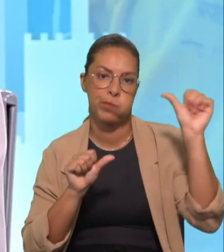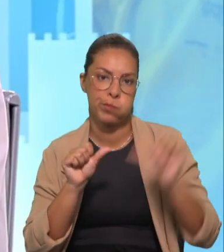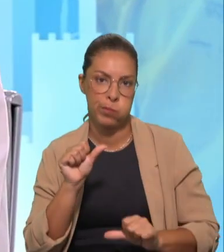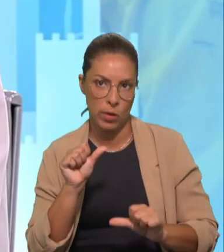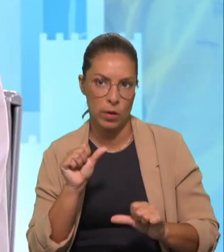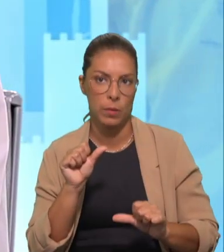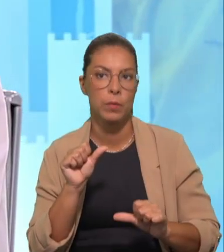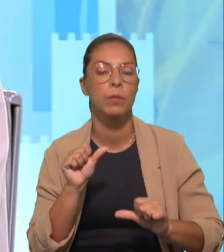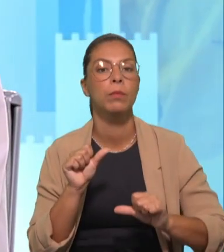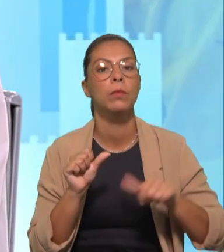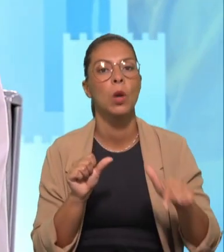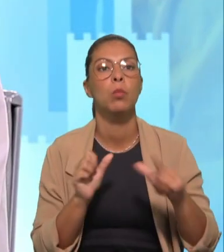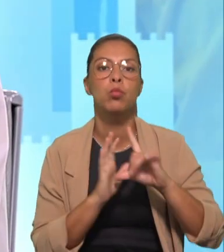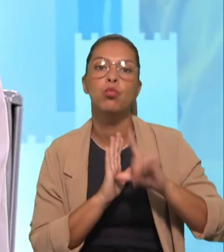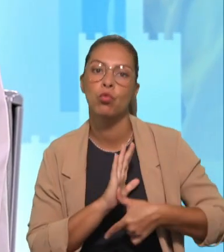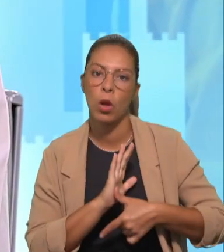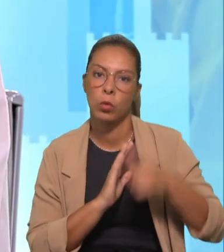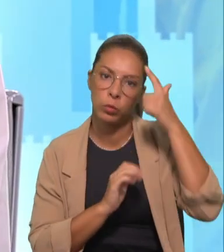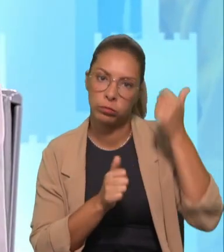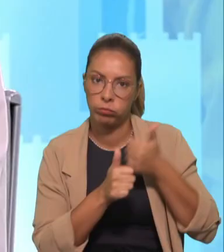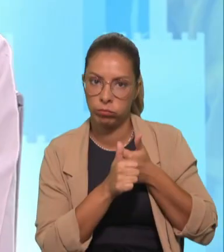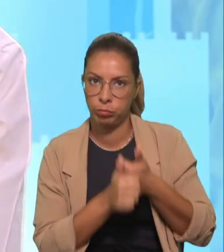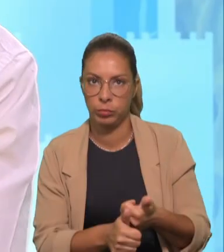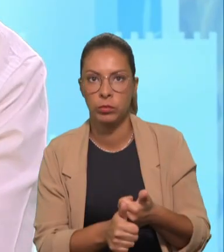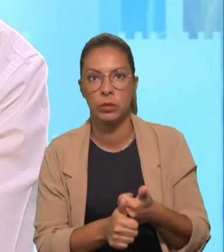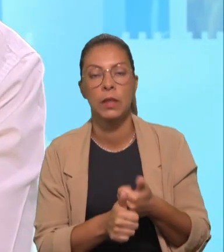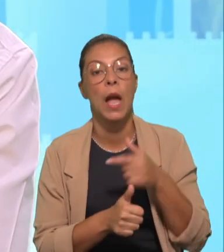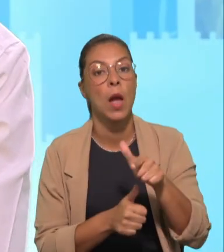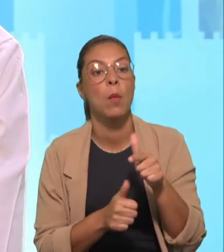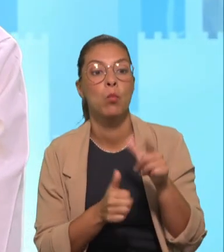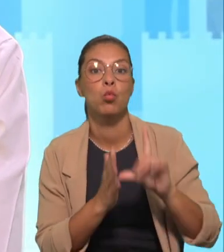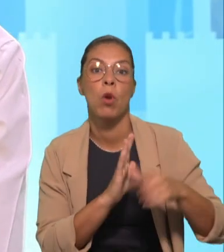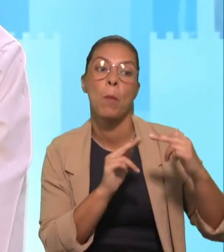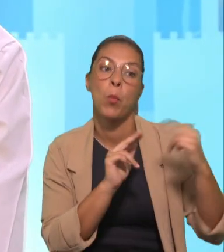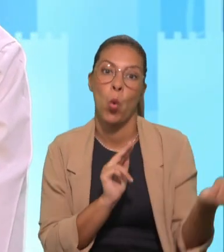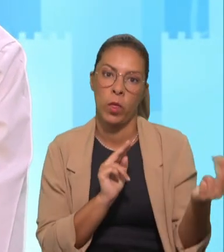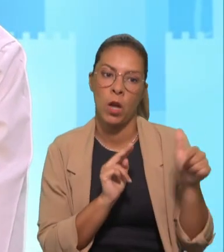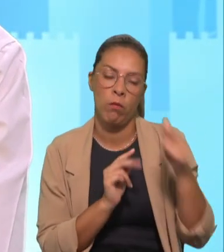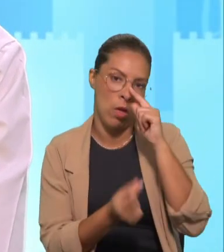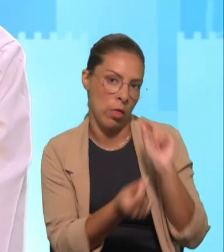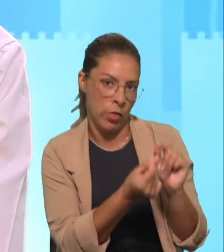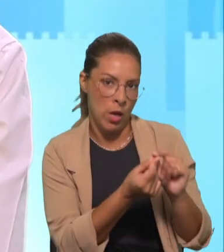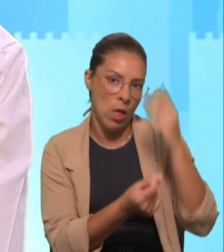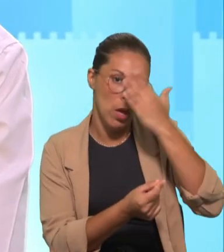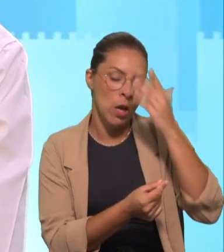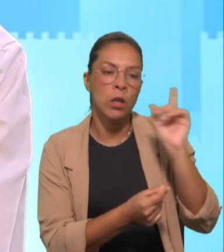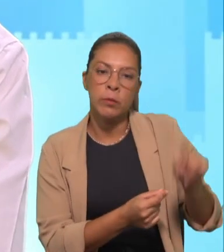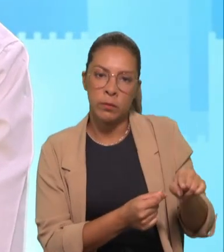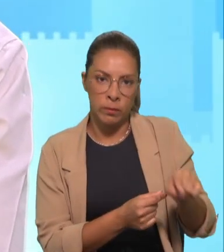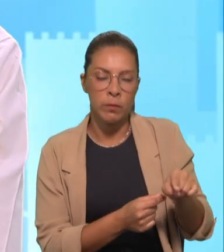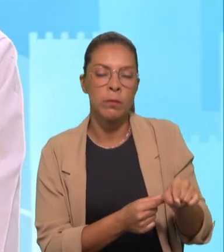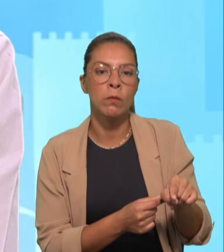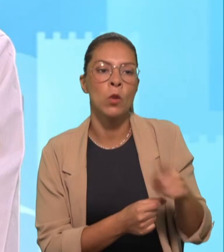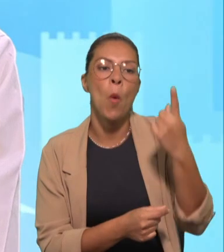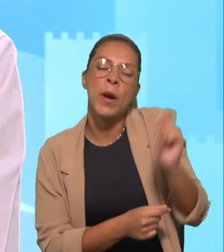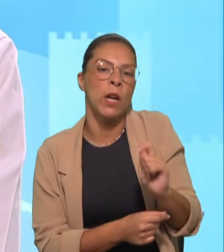campeonato. Os projetos ponte. Sim, os projetos ponte são ainda de curta duração. Muito bem. Normalmente um